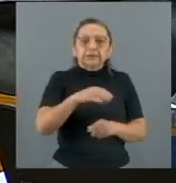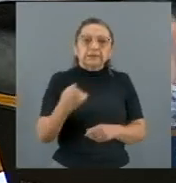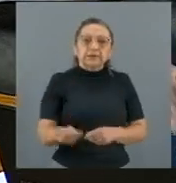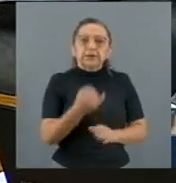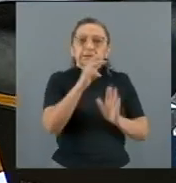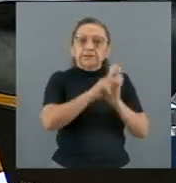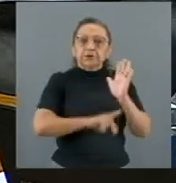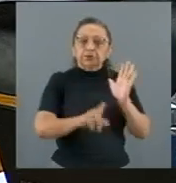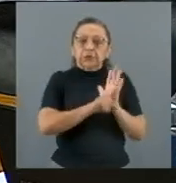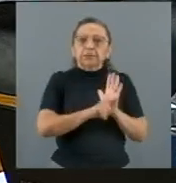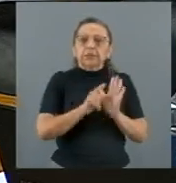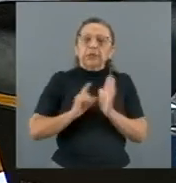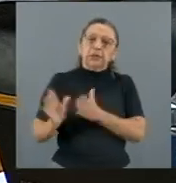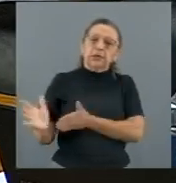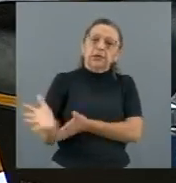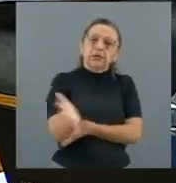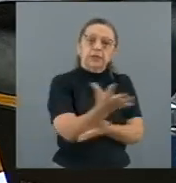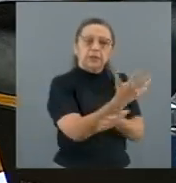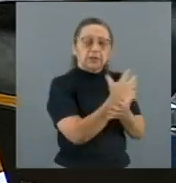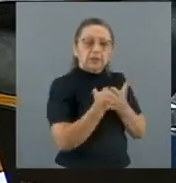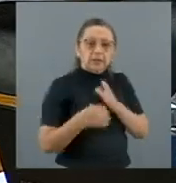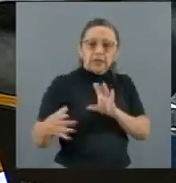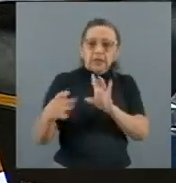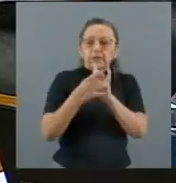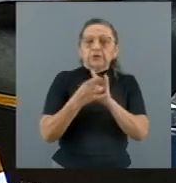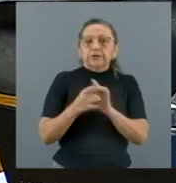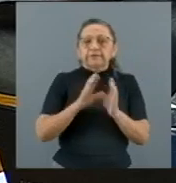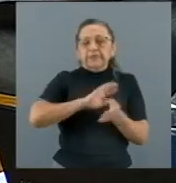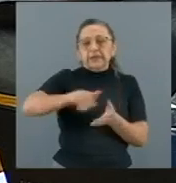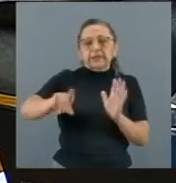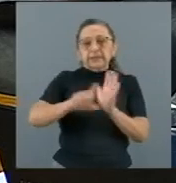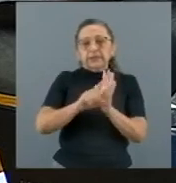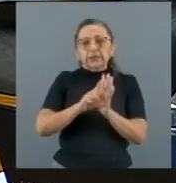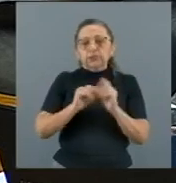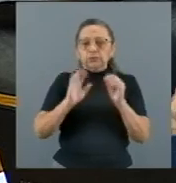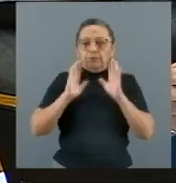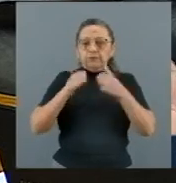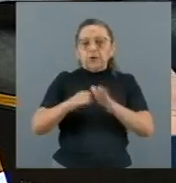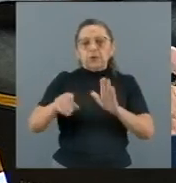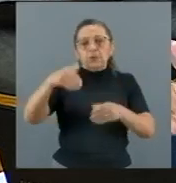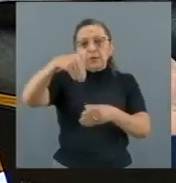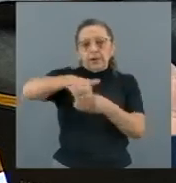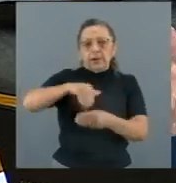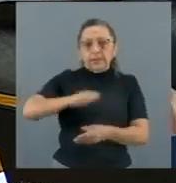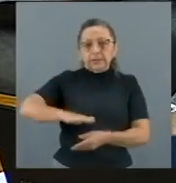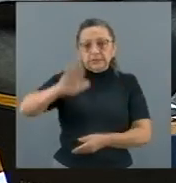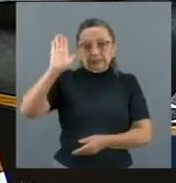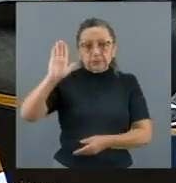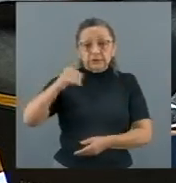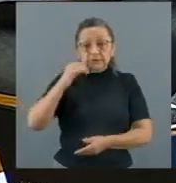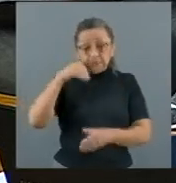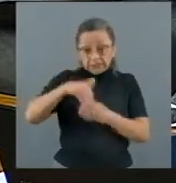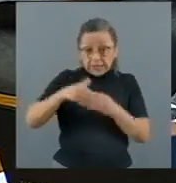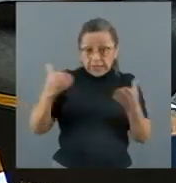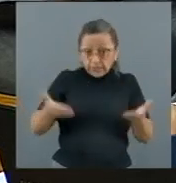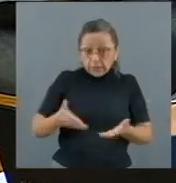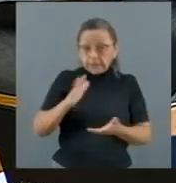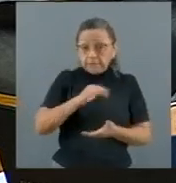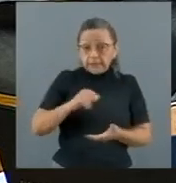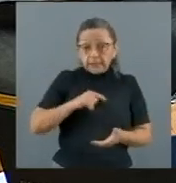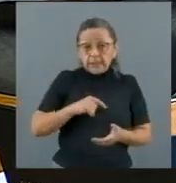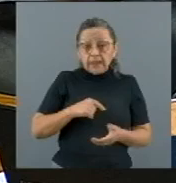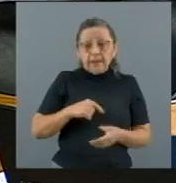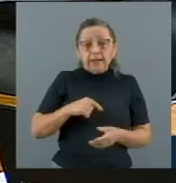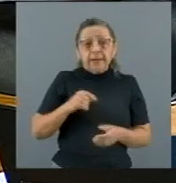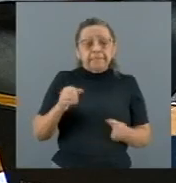série de legislações ligadas às eleições, né, que, se forem votadas agora, estarão aptas antes do mês de outubro